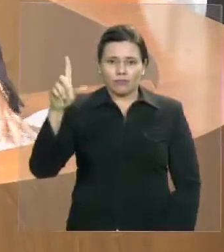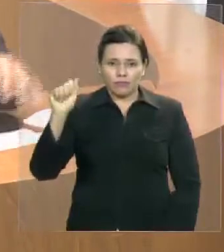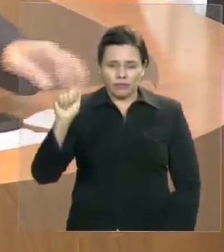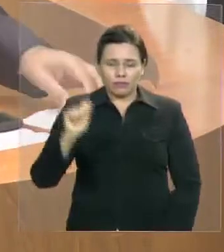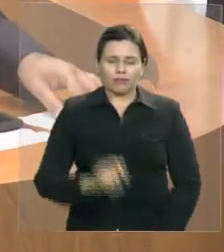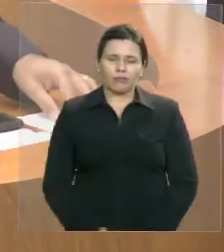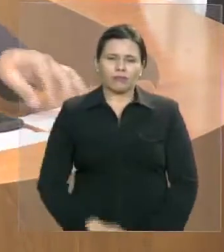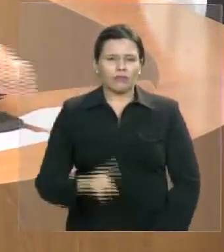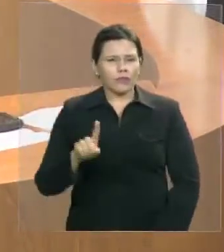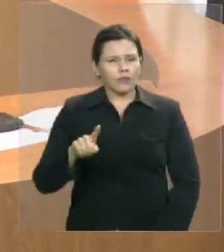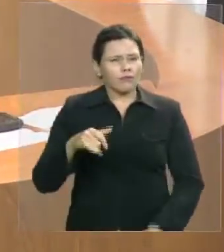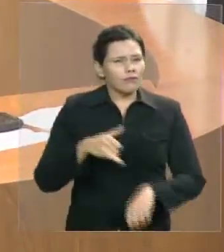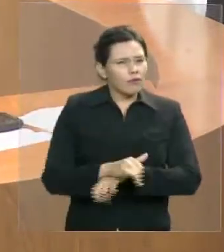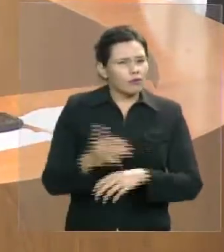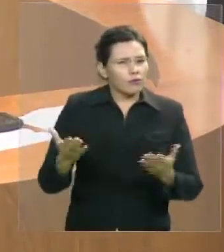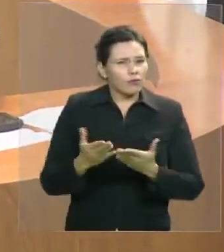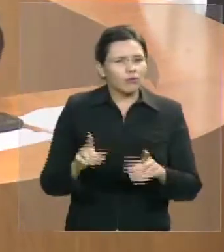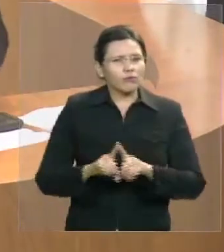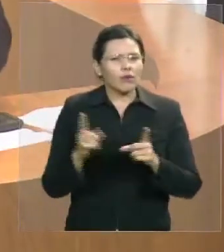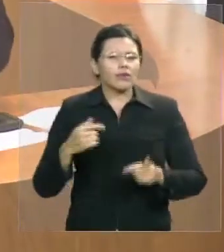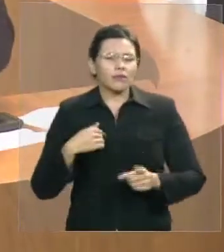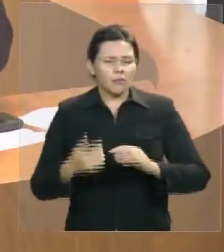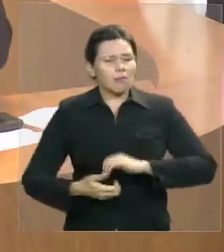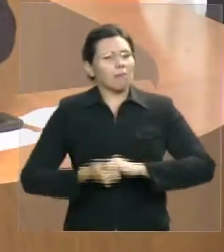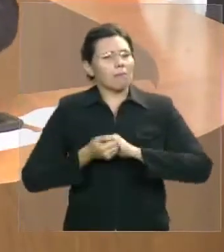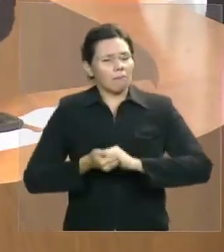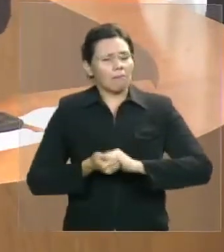São Luís, Edvaldo Holanda Júnior, pela